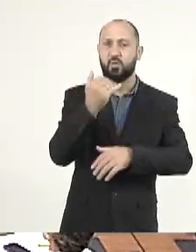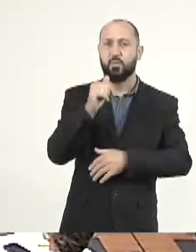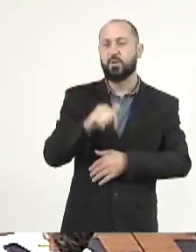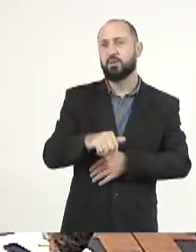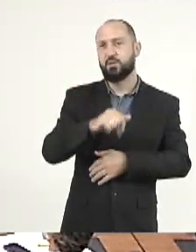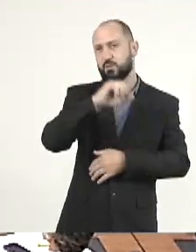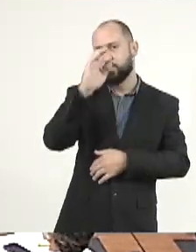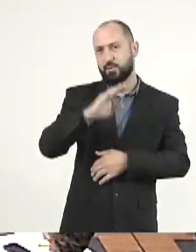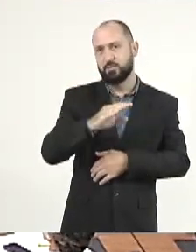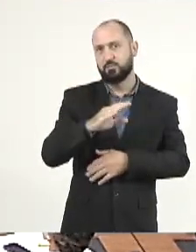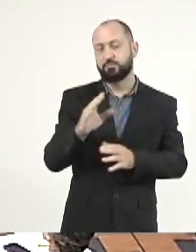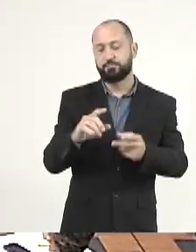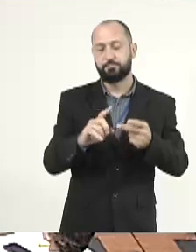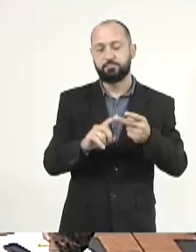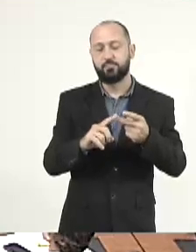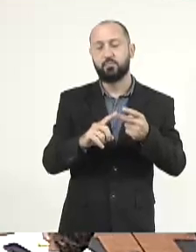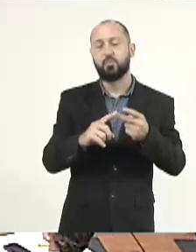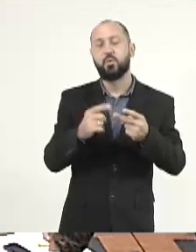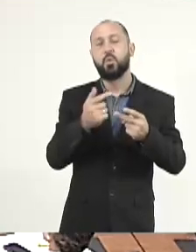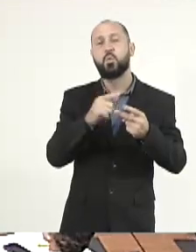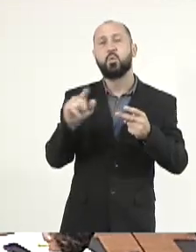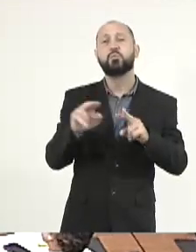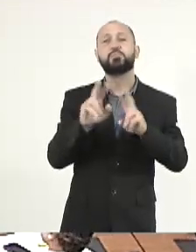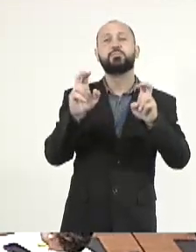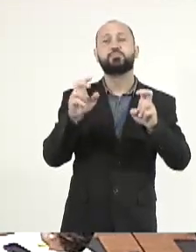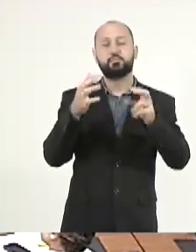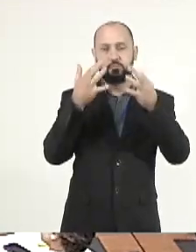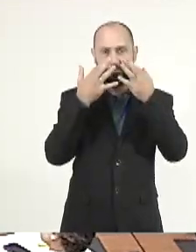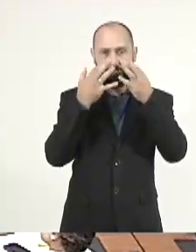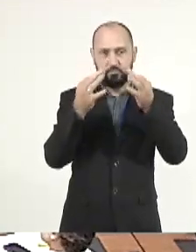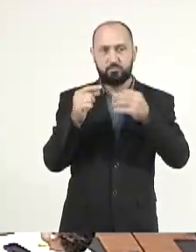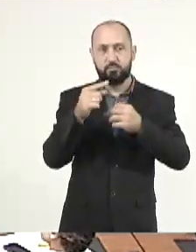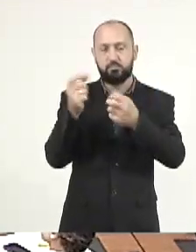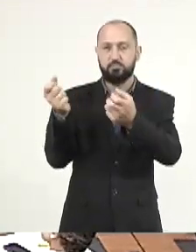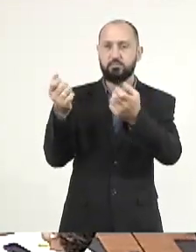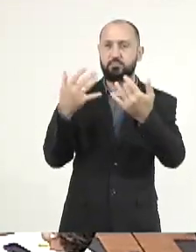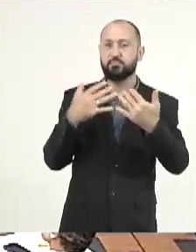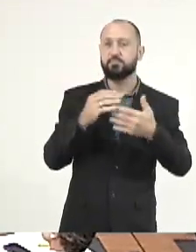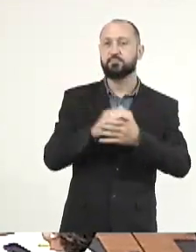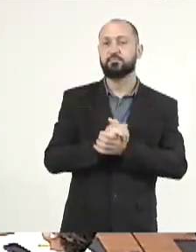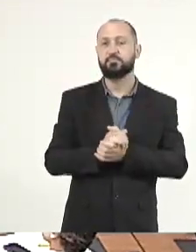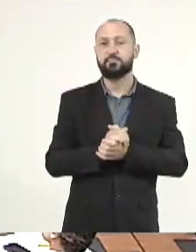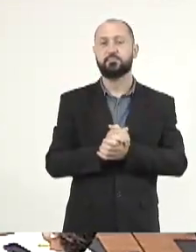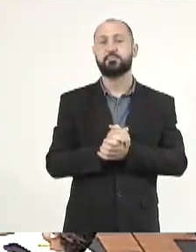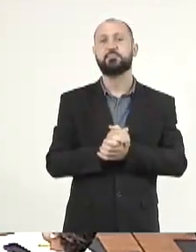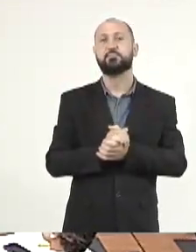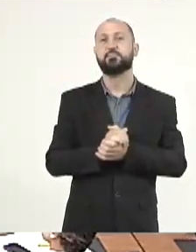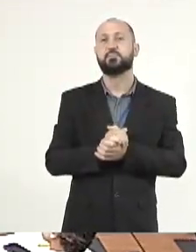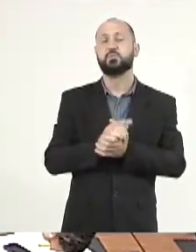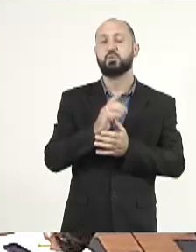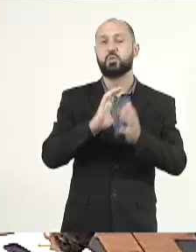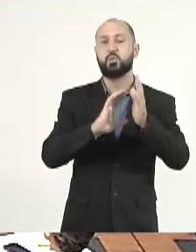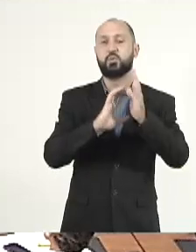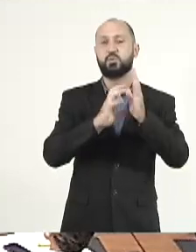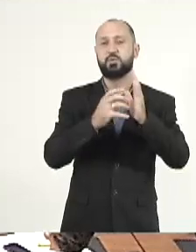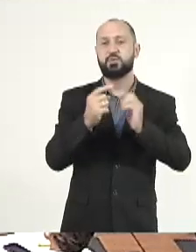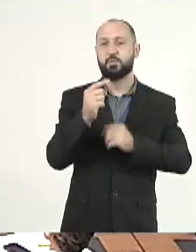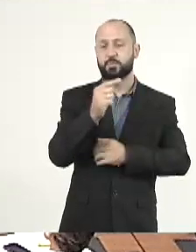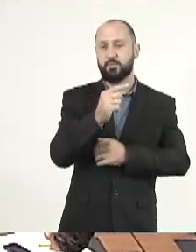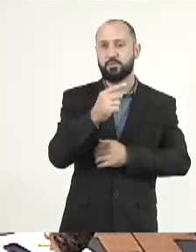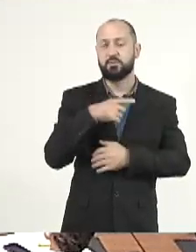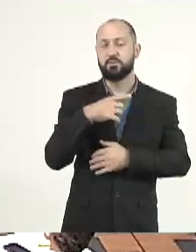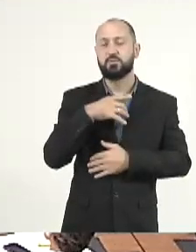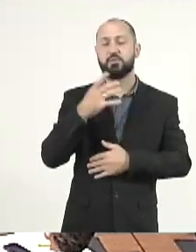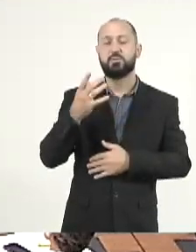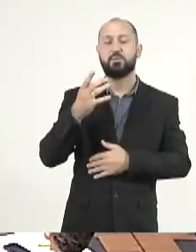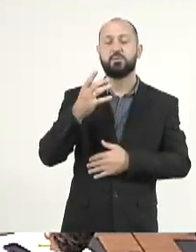Brasil. E outra questão que me chama a atenção na fala de Vossa Excelência, seu partido, o presidente